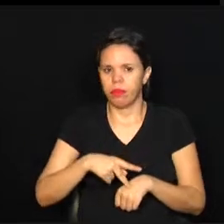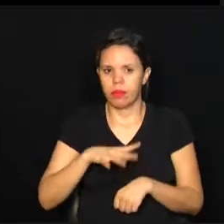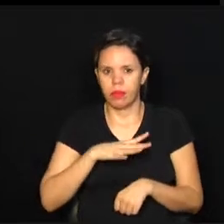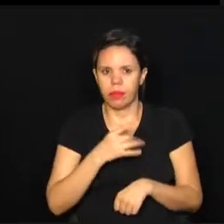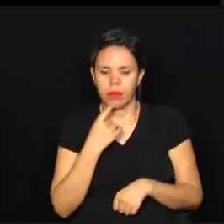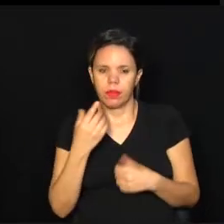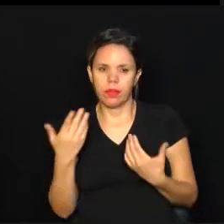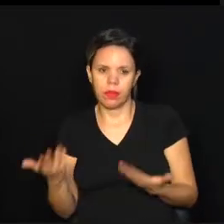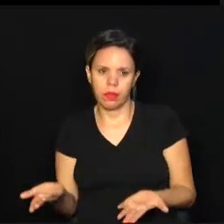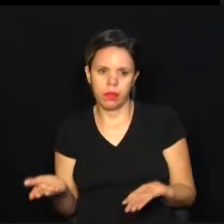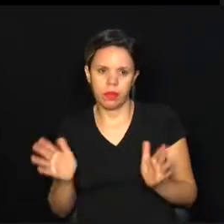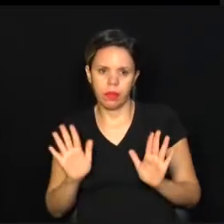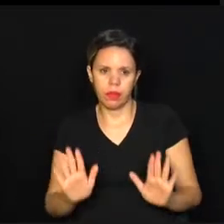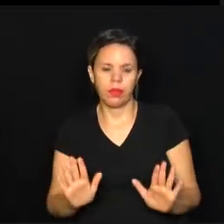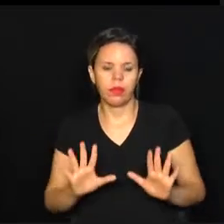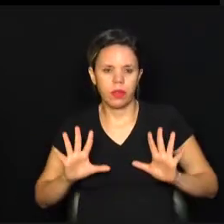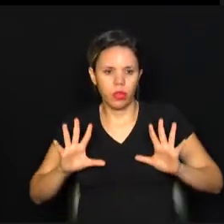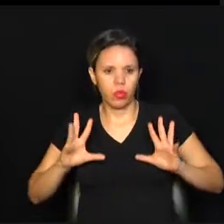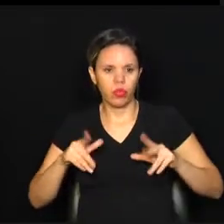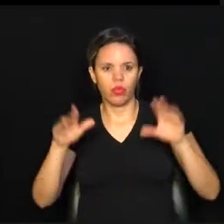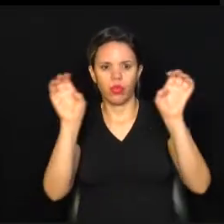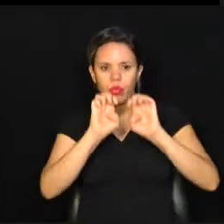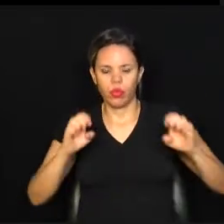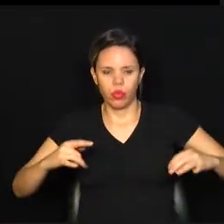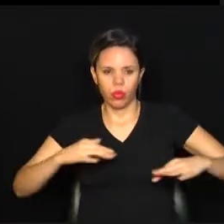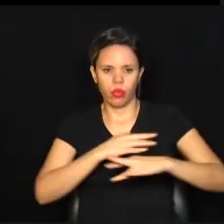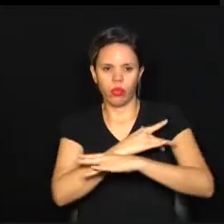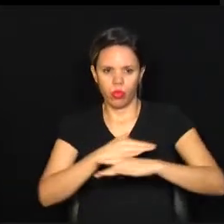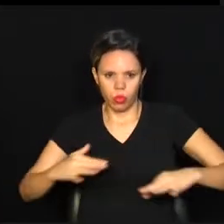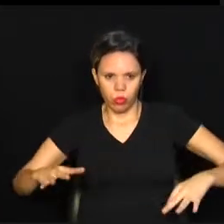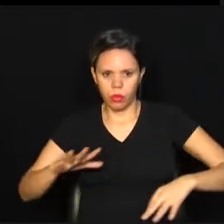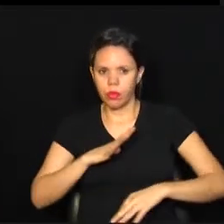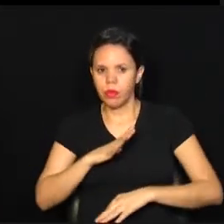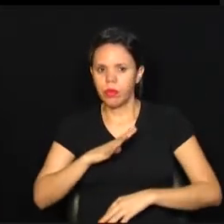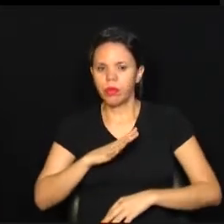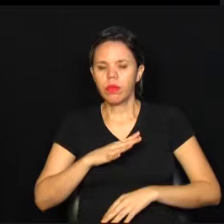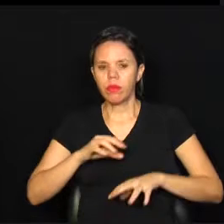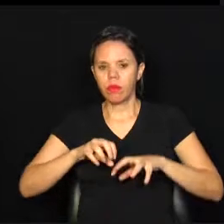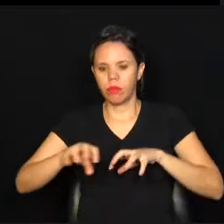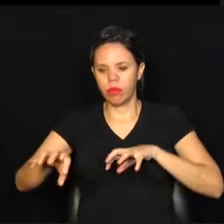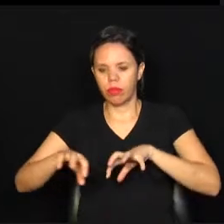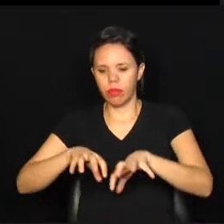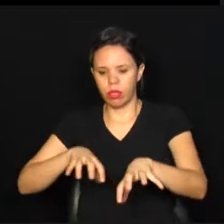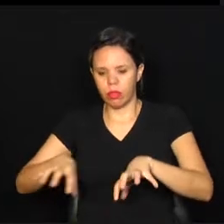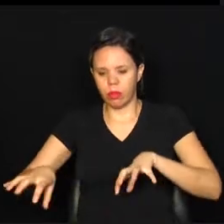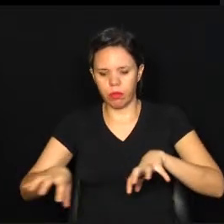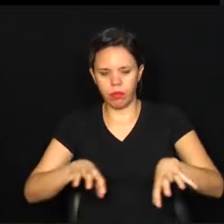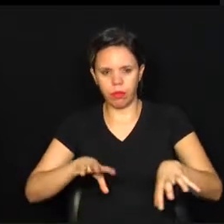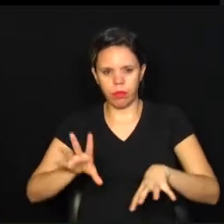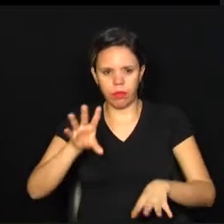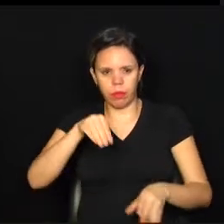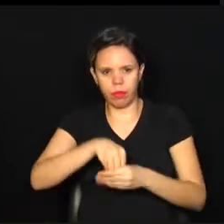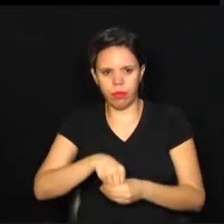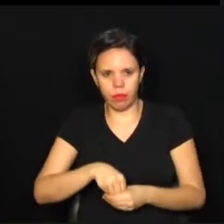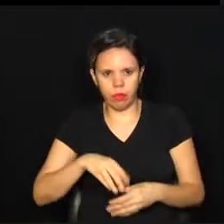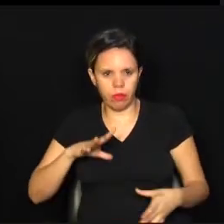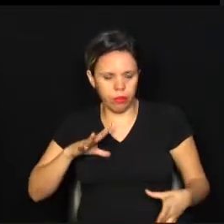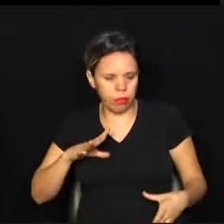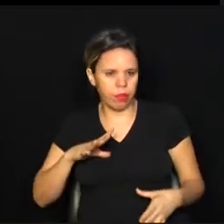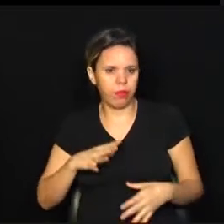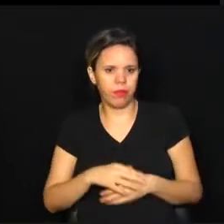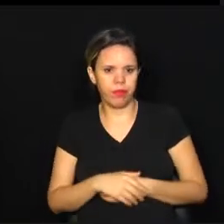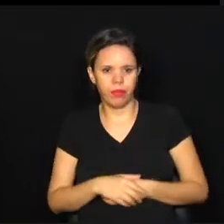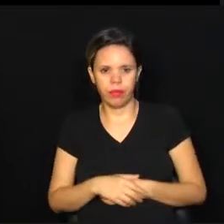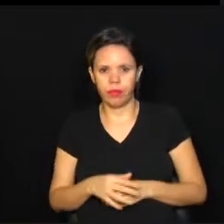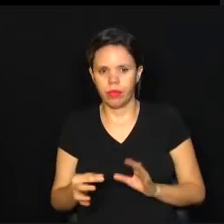Porém, todas essas estruturas de mobilidade, elas fragmentam o nosso tecido, elas cindem a nossa cidade do ponto